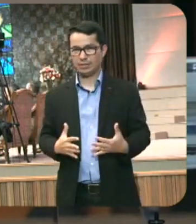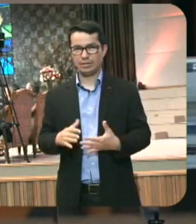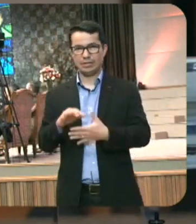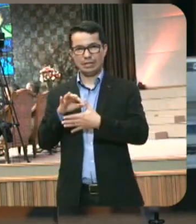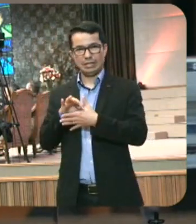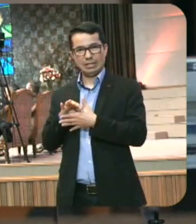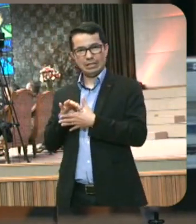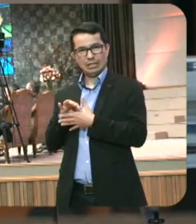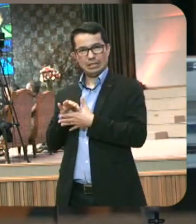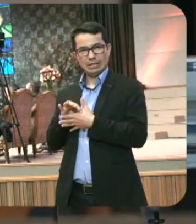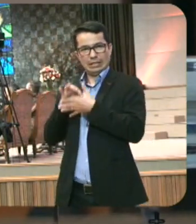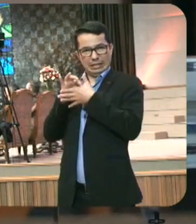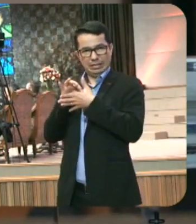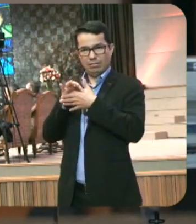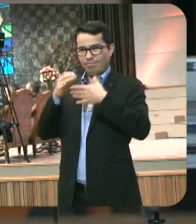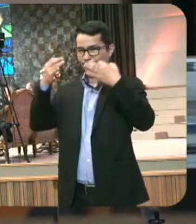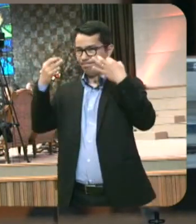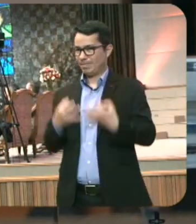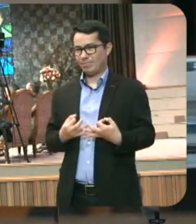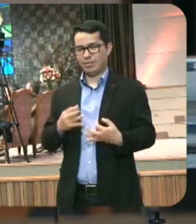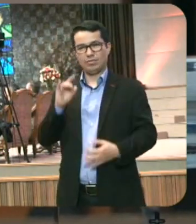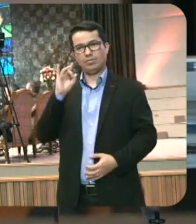Bíblia a não ser Jesus.